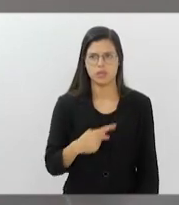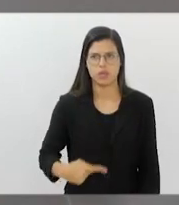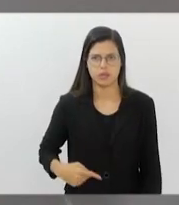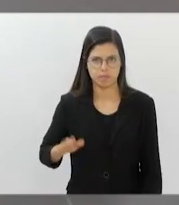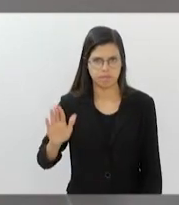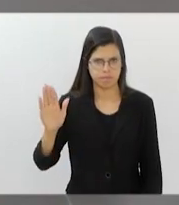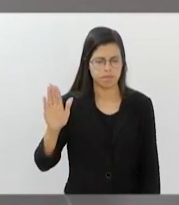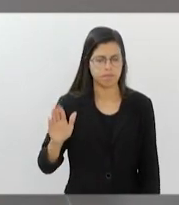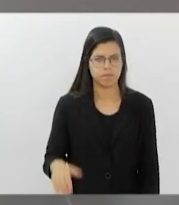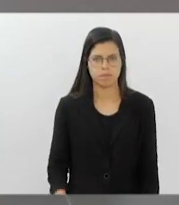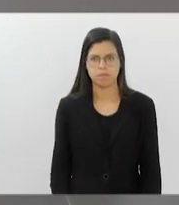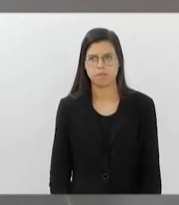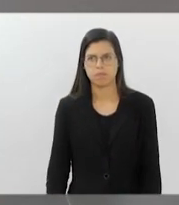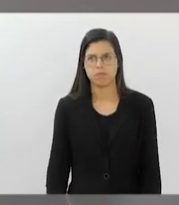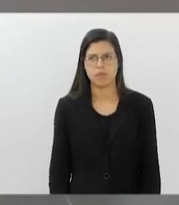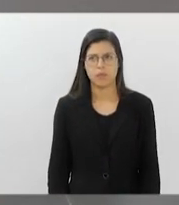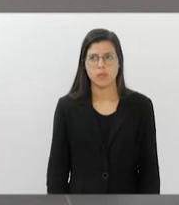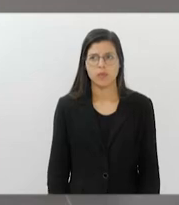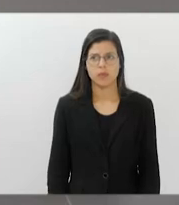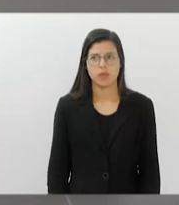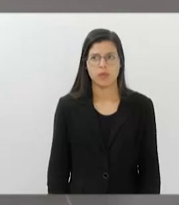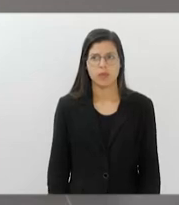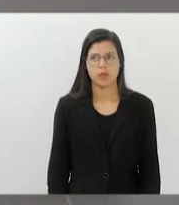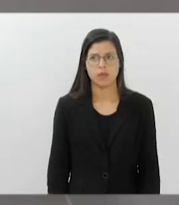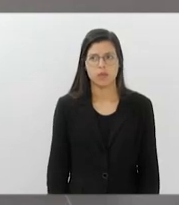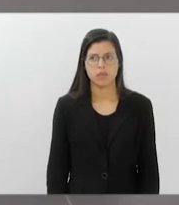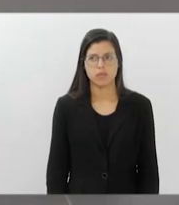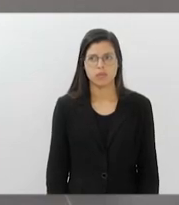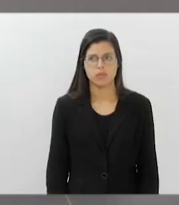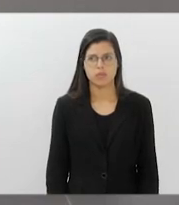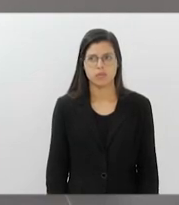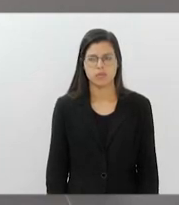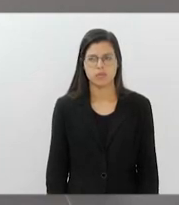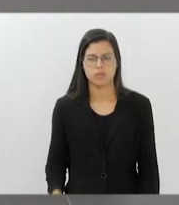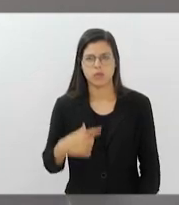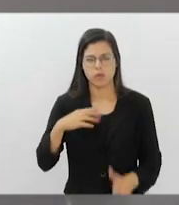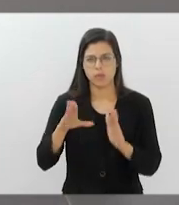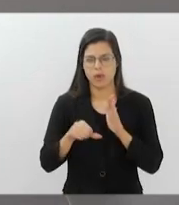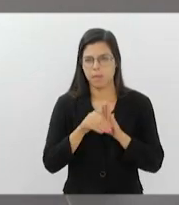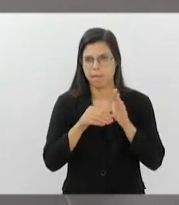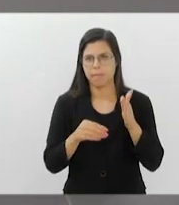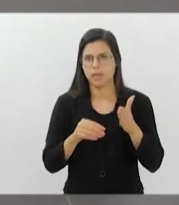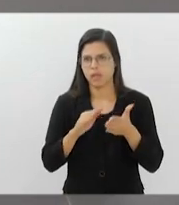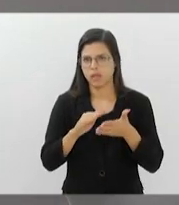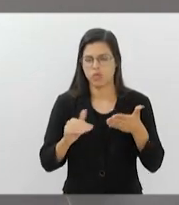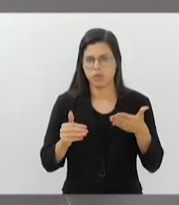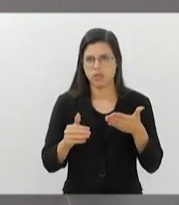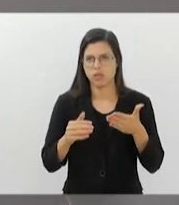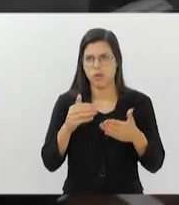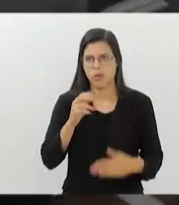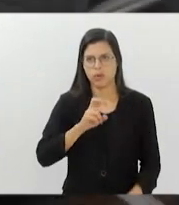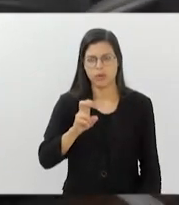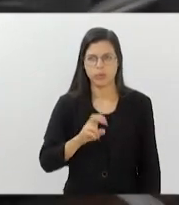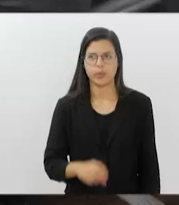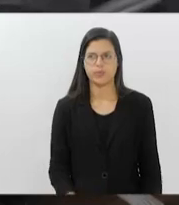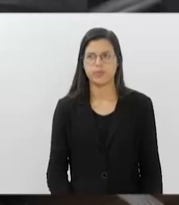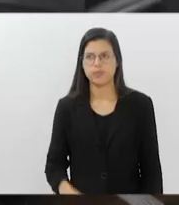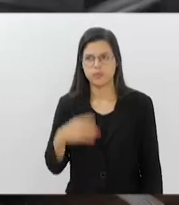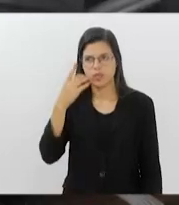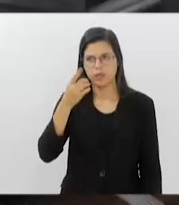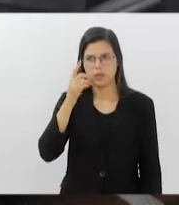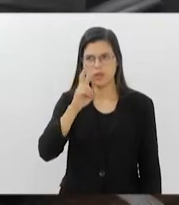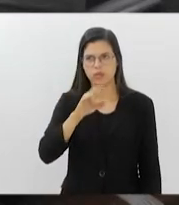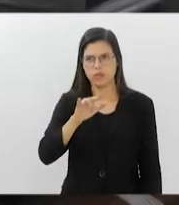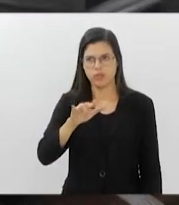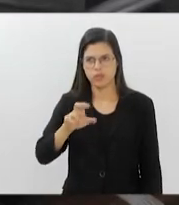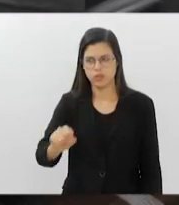Pois não. Não é, tem uma emenda supressiva. É supressiva ao quinto. Deputado Vinícius Cozzolino.